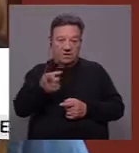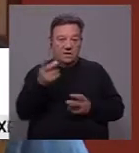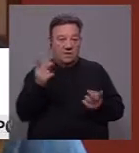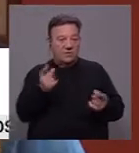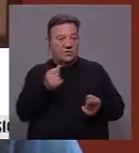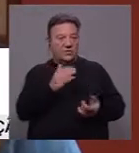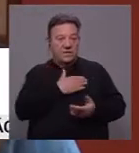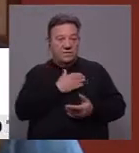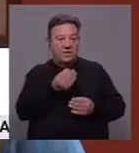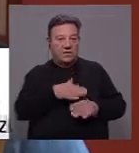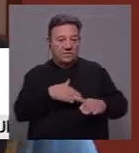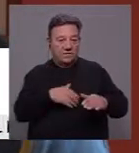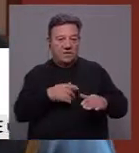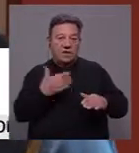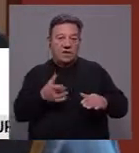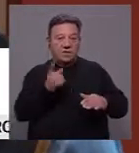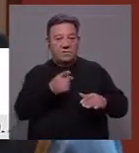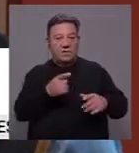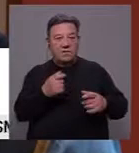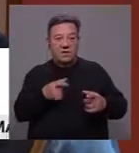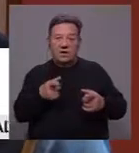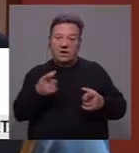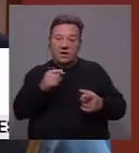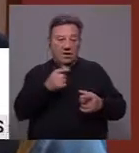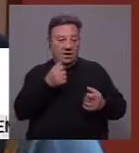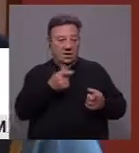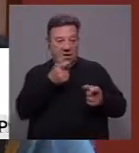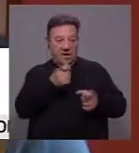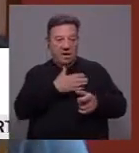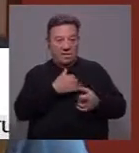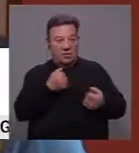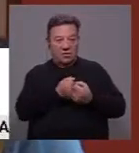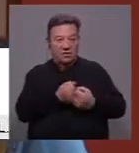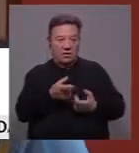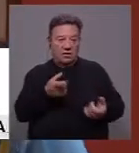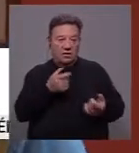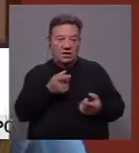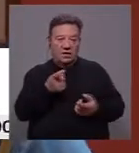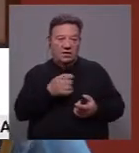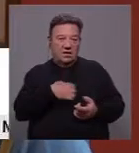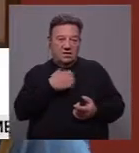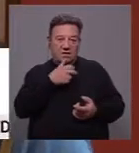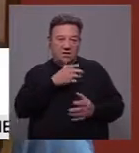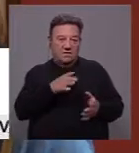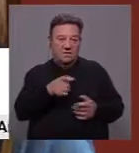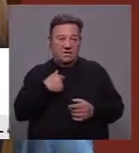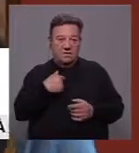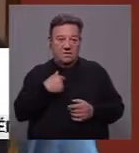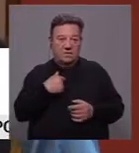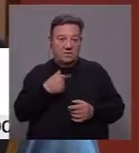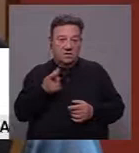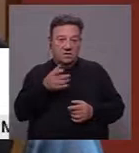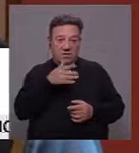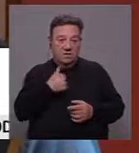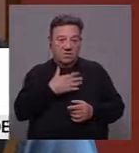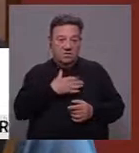brincar com os teus amigos na infância e agora tens que lutar contra eles. Isso é um nonsense, não é uma sensação horrível. Então ele dizia